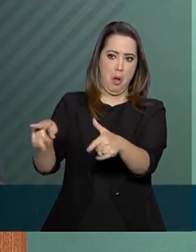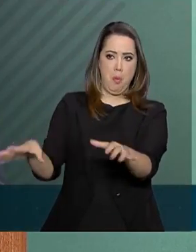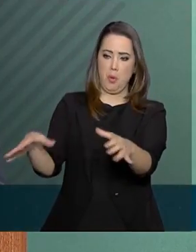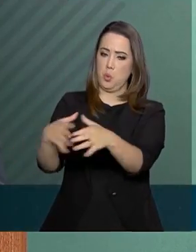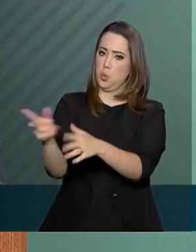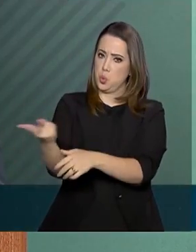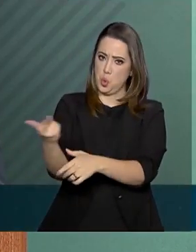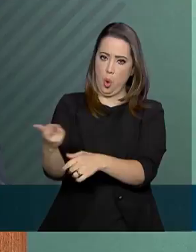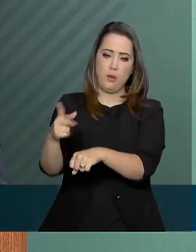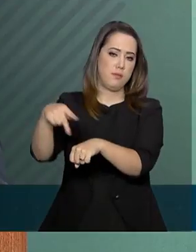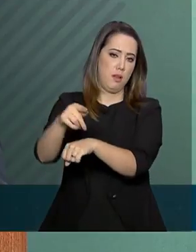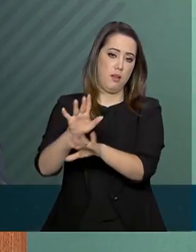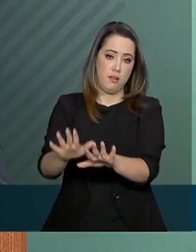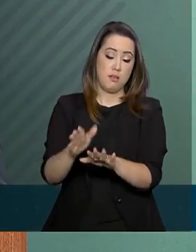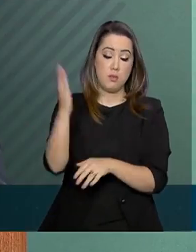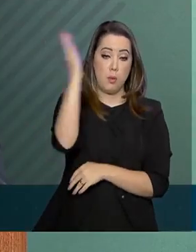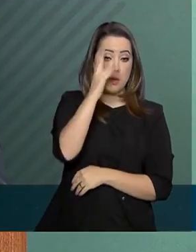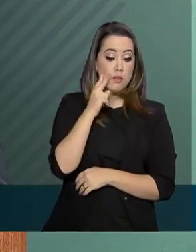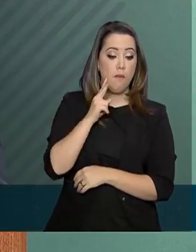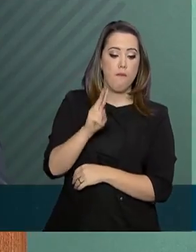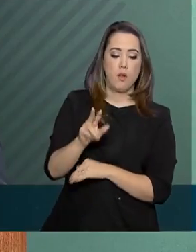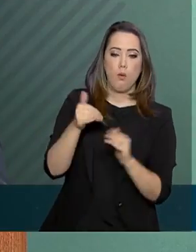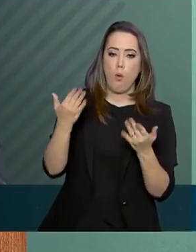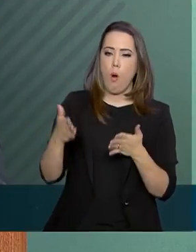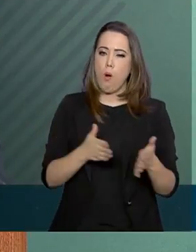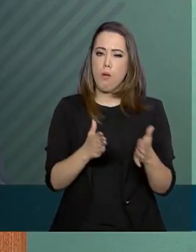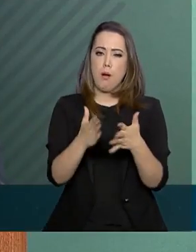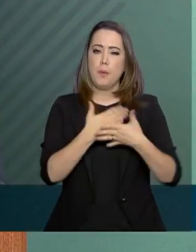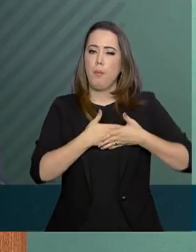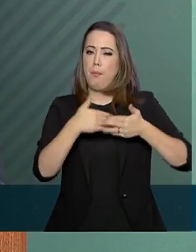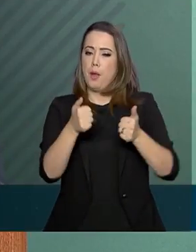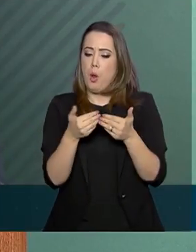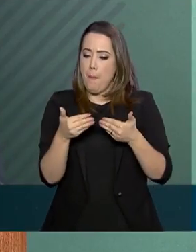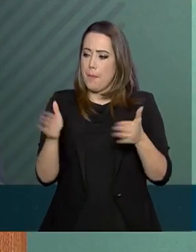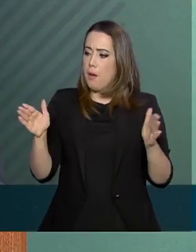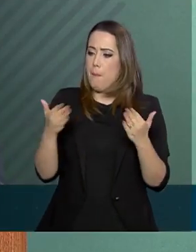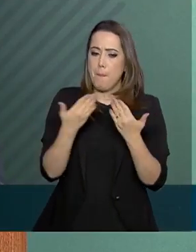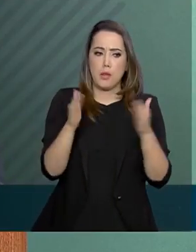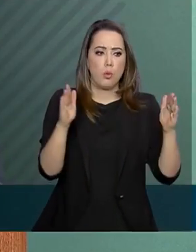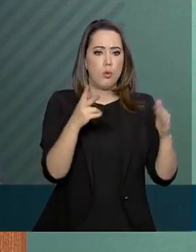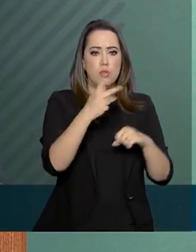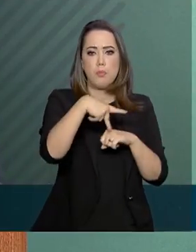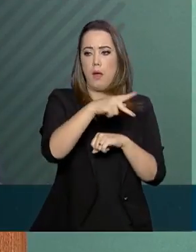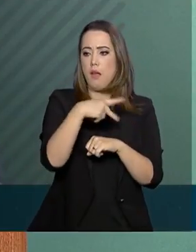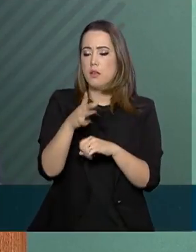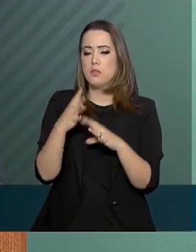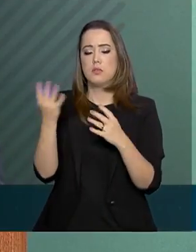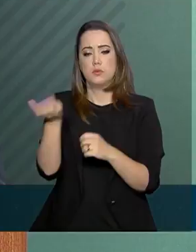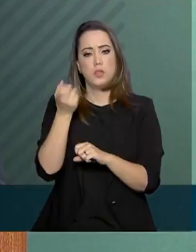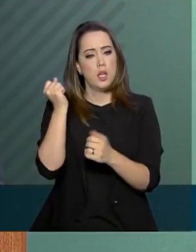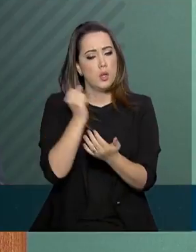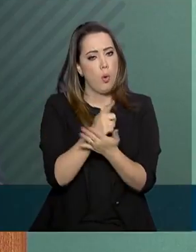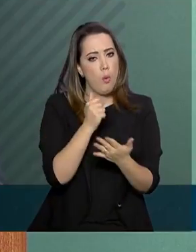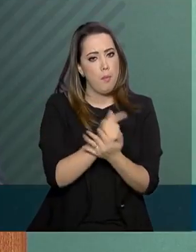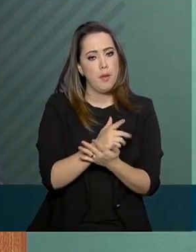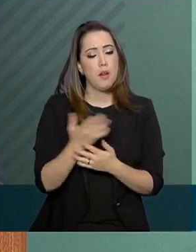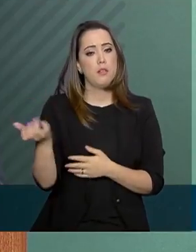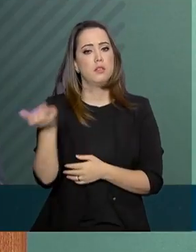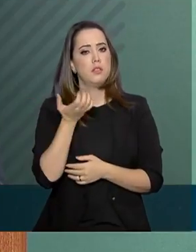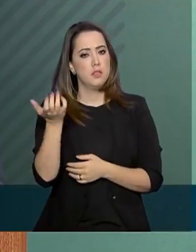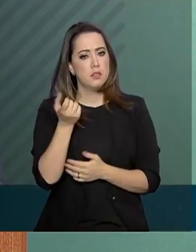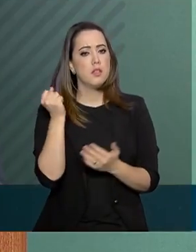o melhor caminho para continuar essa abertura de mercado em todos os países que quiserem